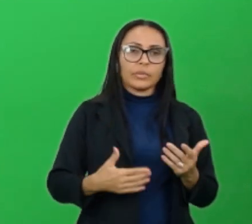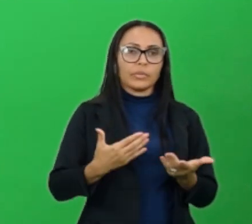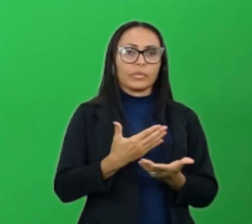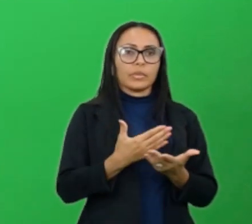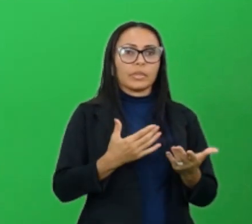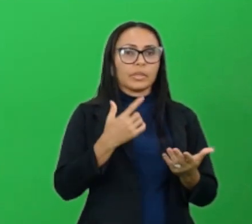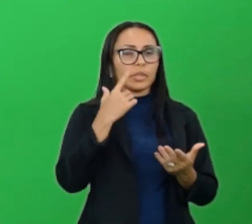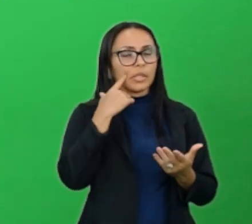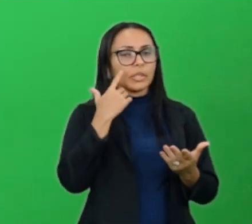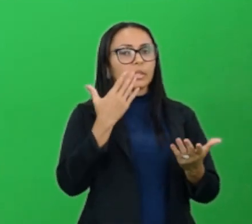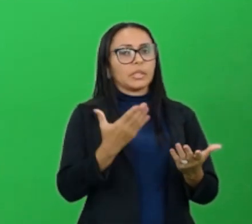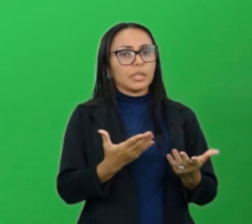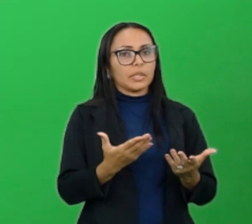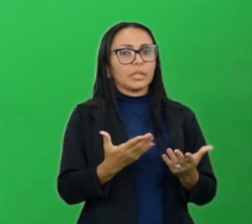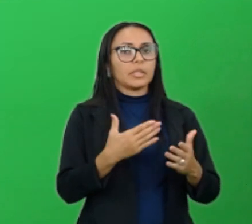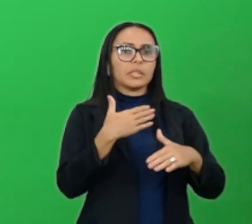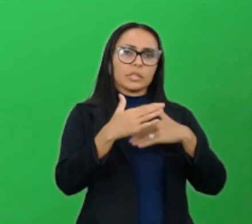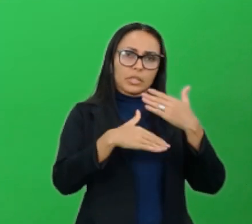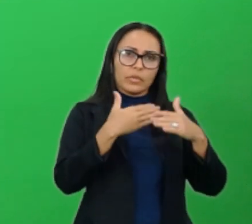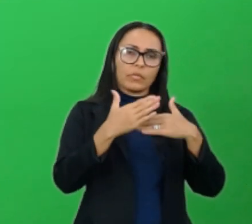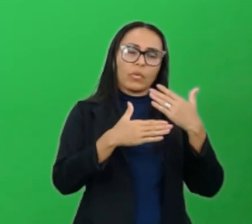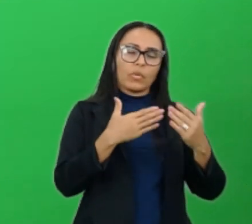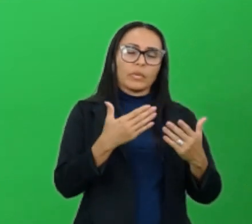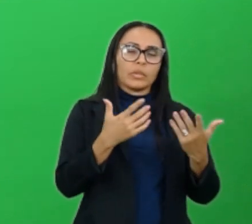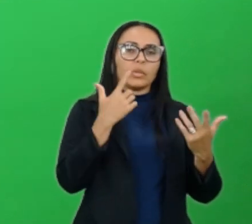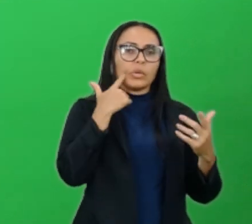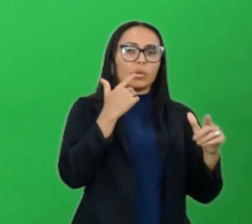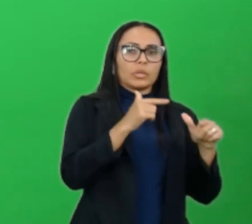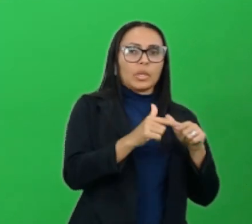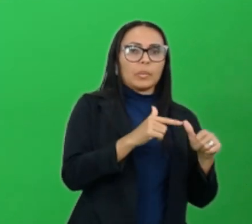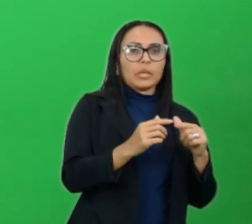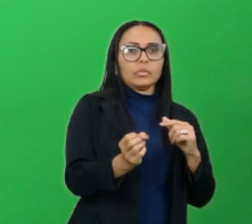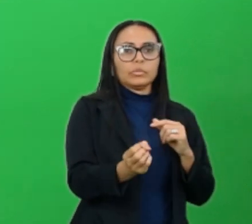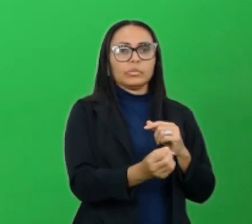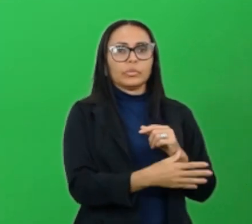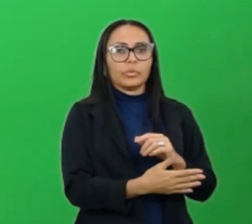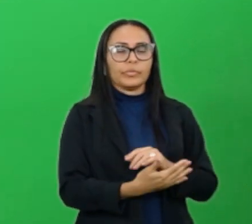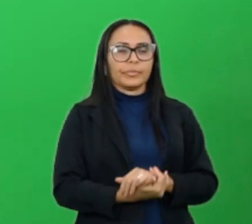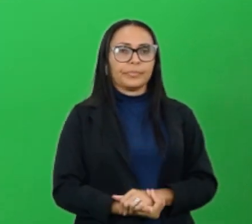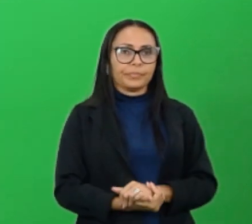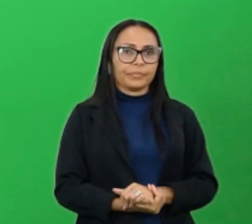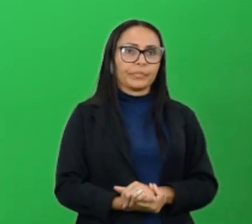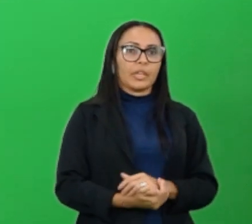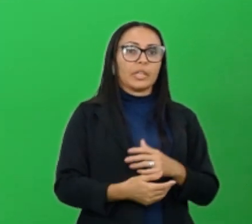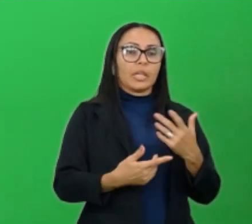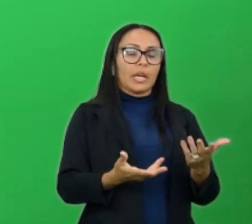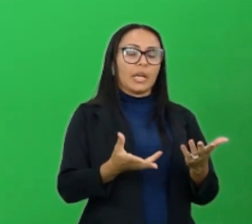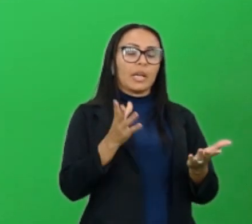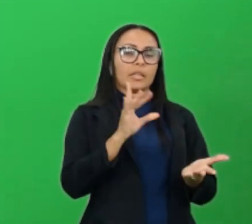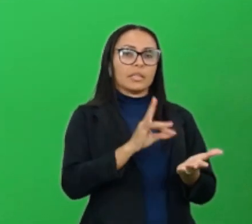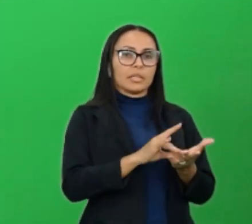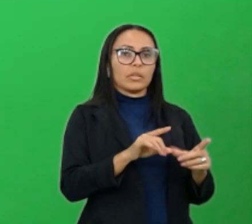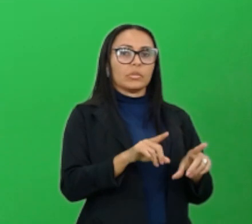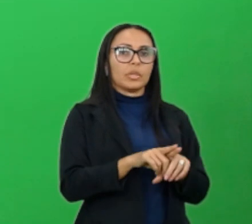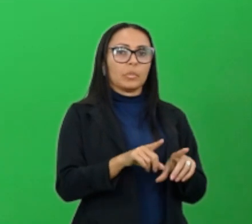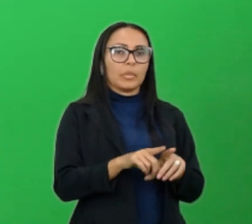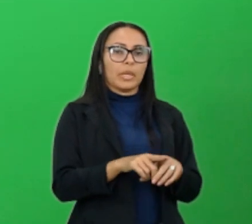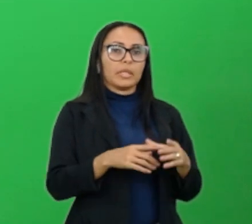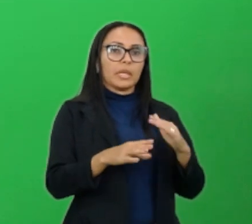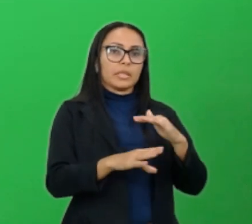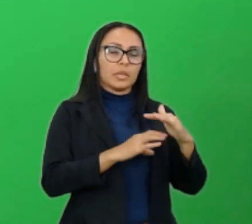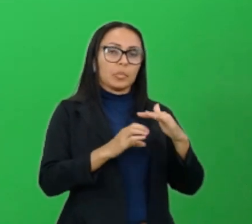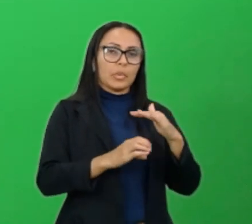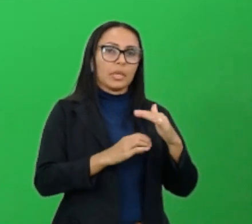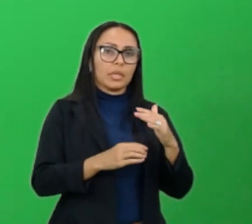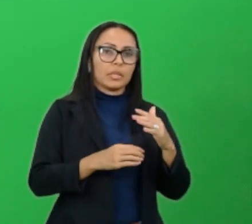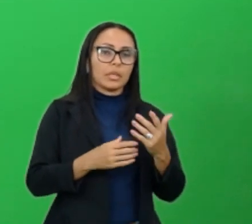o desenvolvimento de atividades inovadoras. O despenho realizado nas atividades inovadoras de empresas que implementaram inovações,